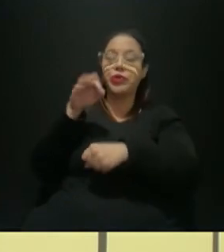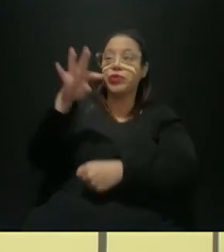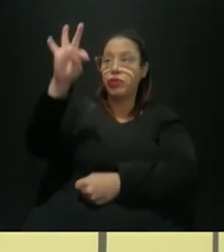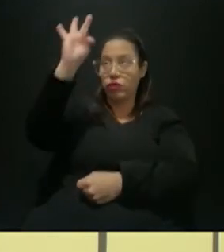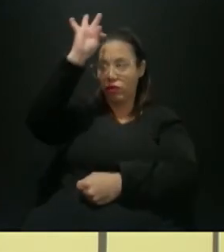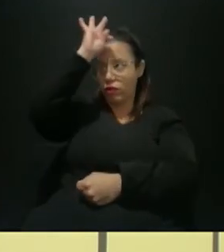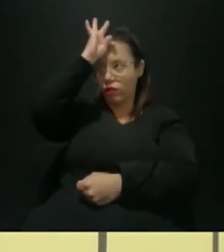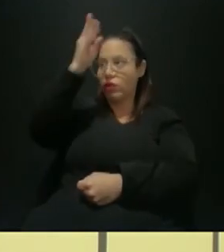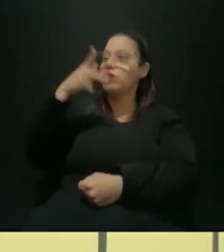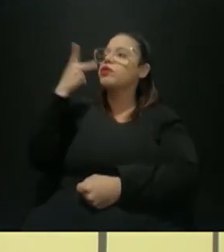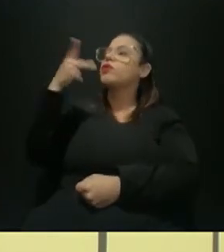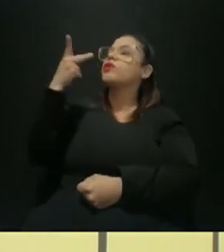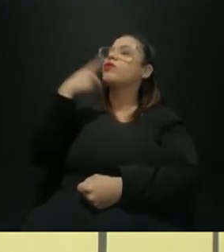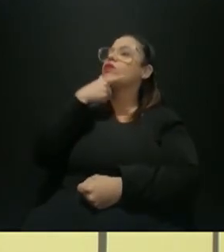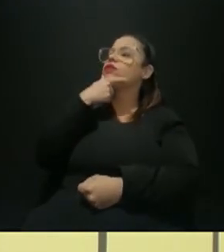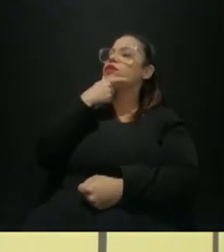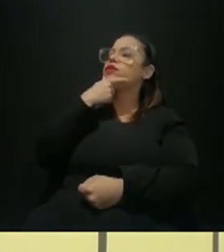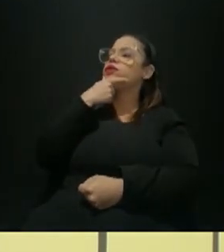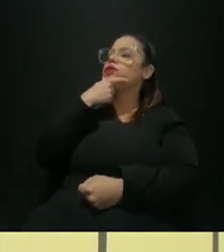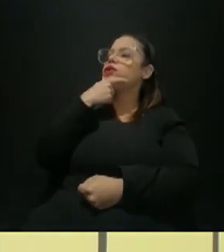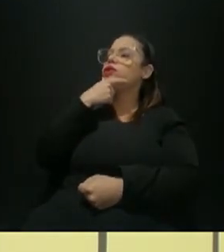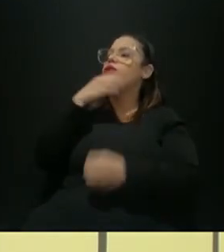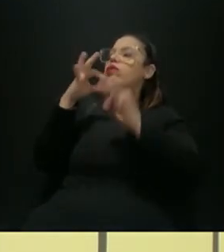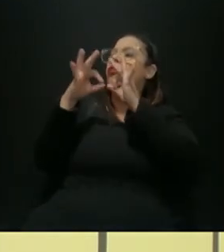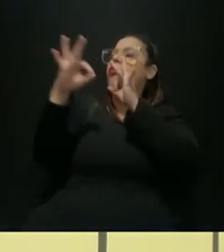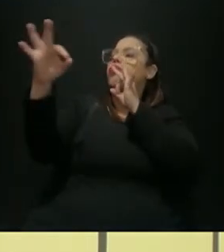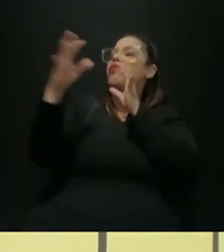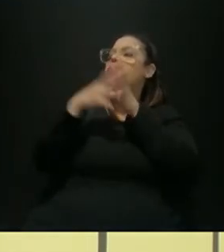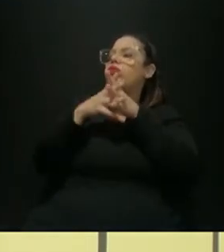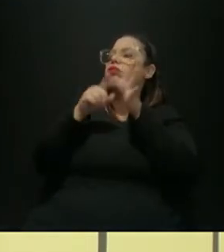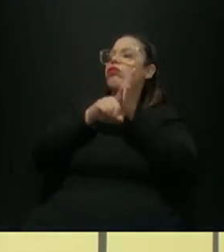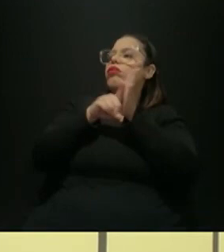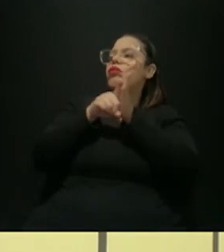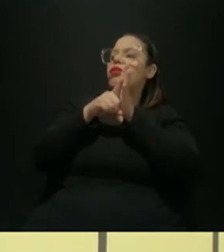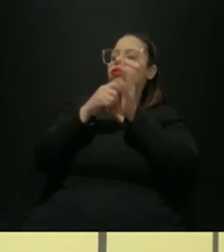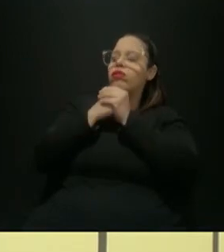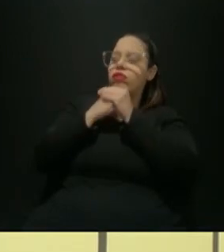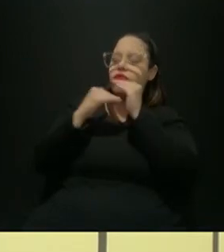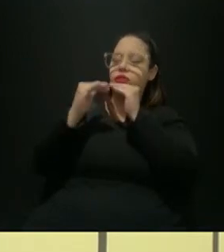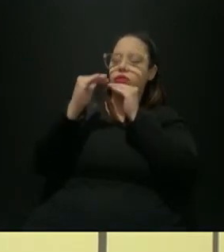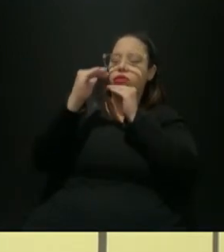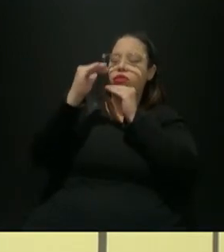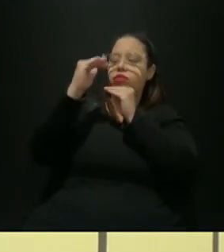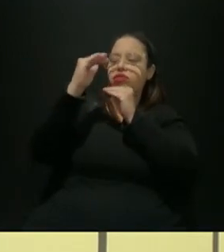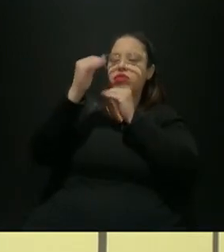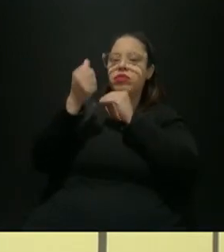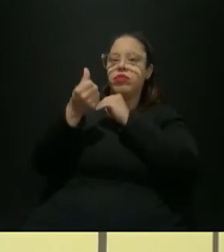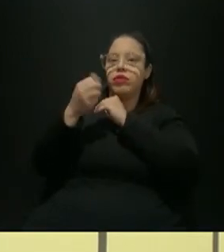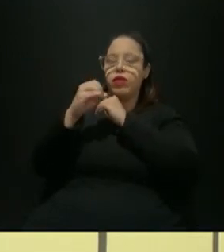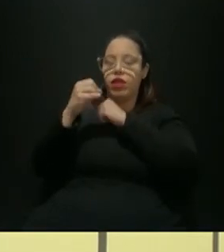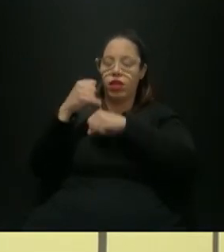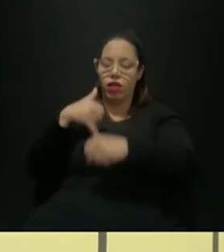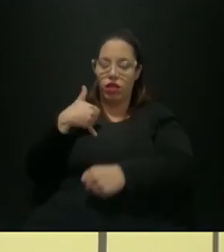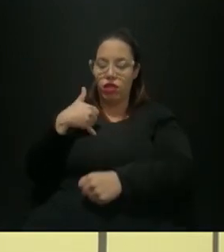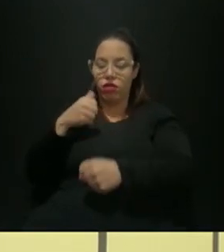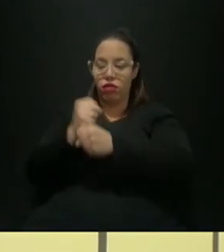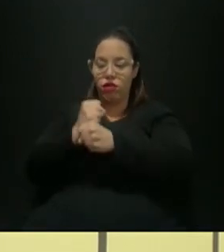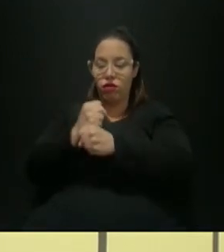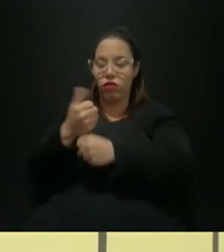pesquisa longitudinal, que é já desenvolvida há mais de 10 anos, né, acho que quase 20